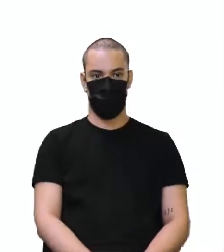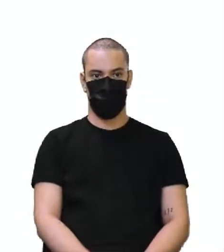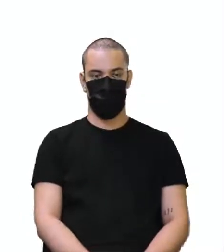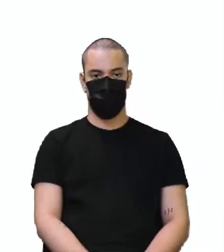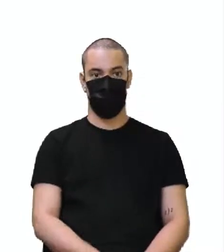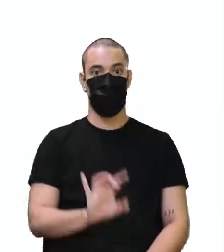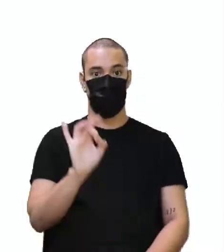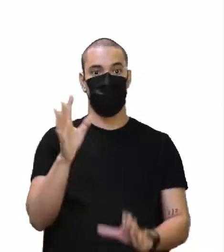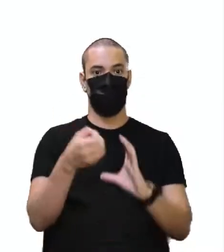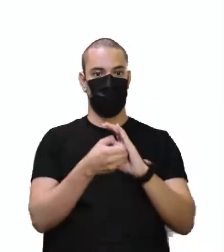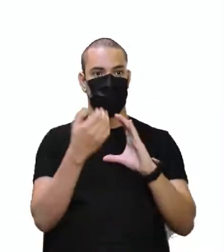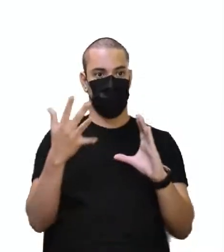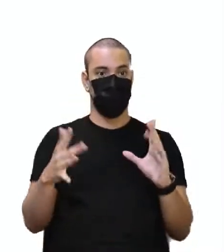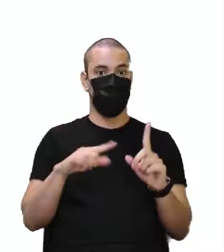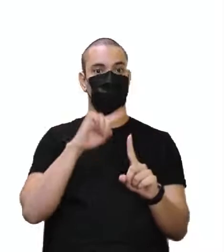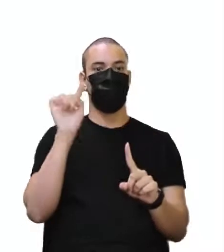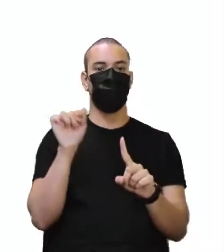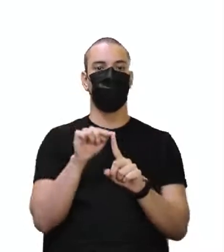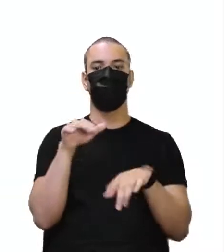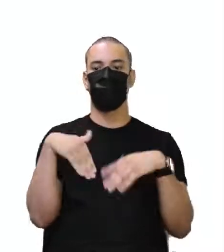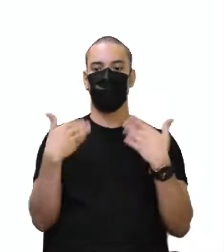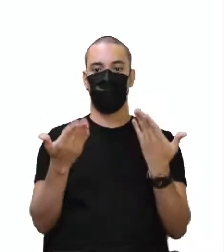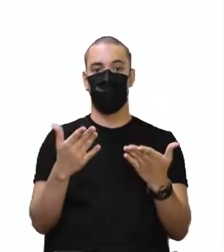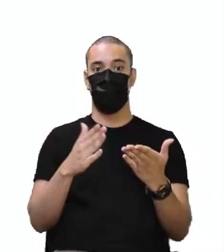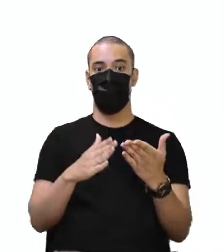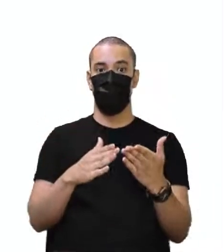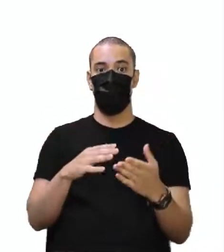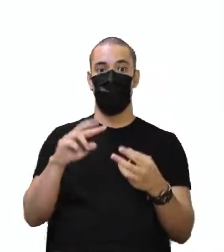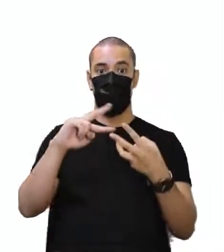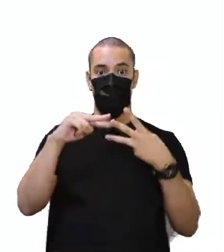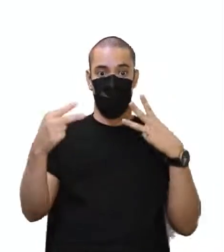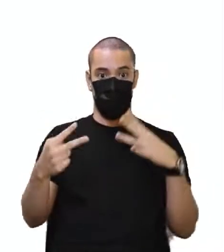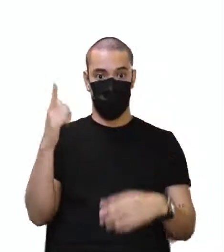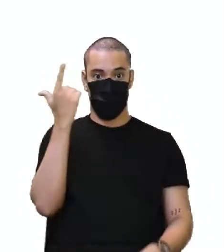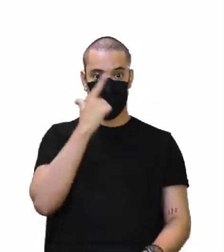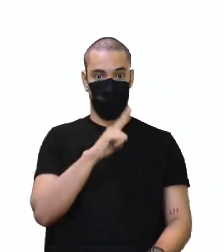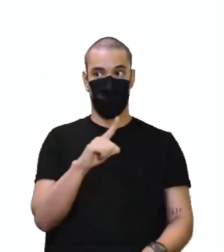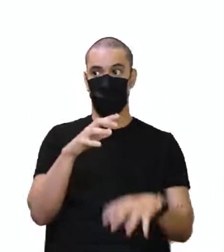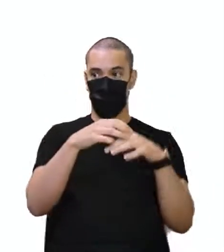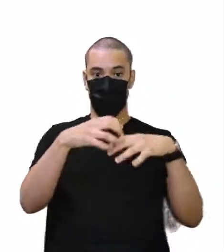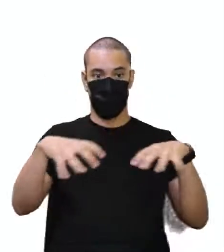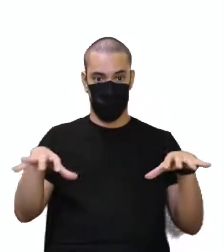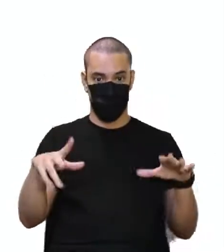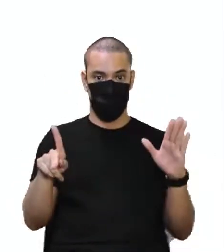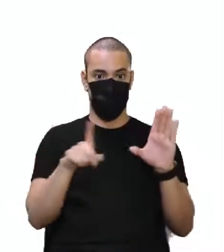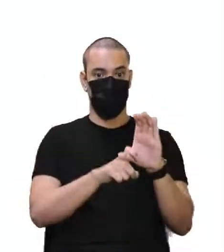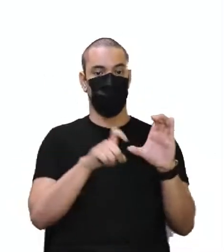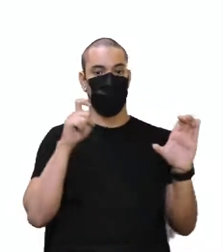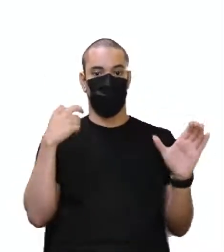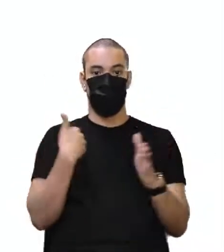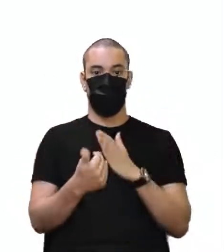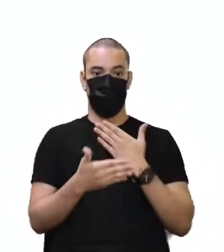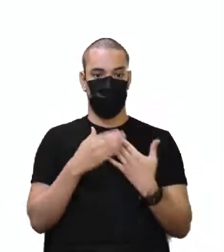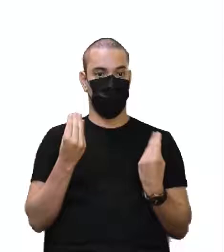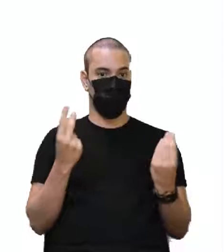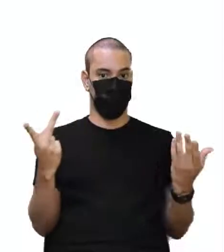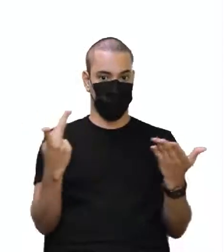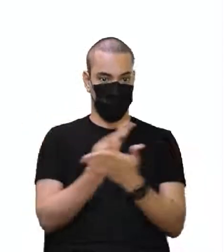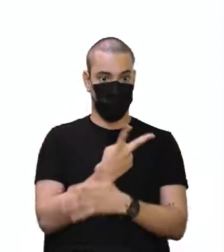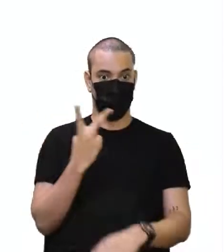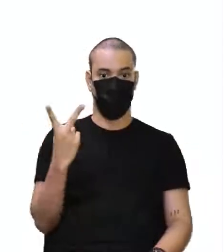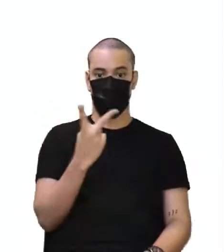Ok, essas todas as características. Os objetivos, então, da lei. Mendel concluiu que a segregação independente dos fatores